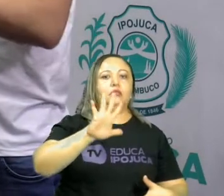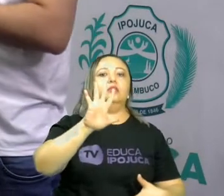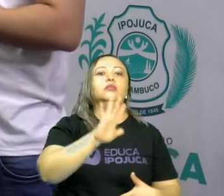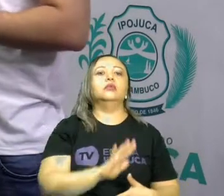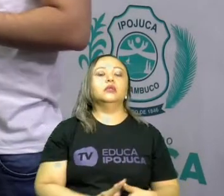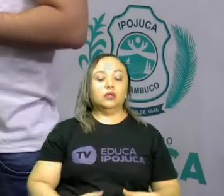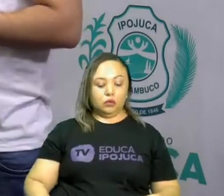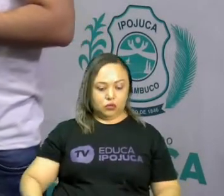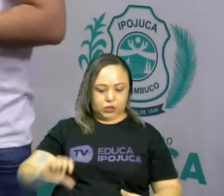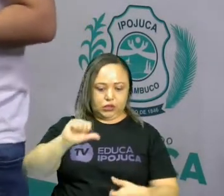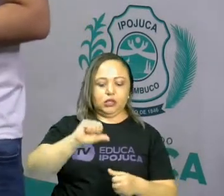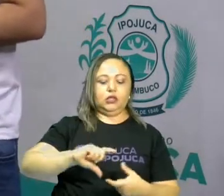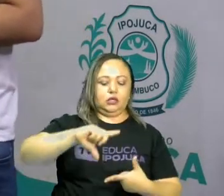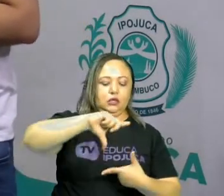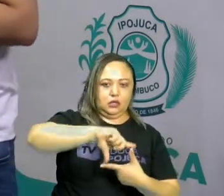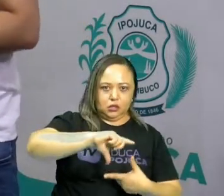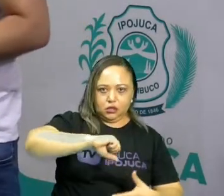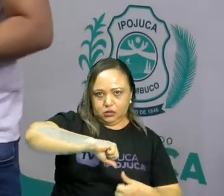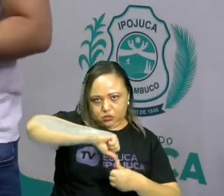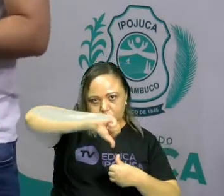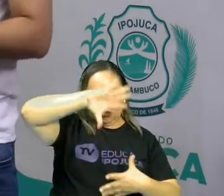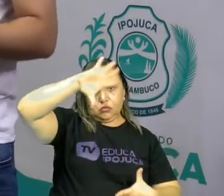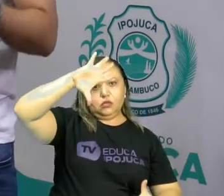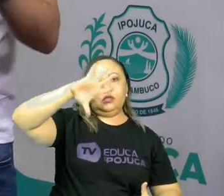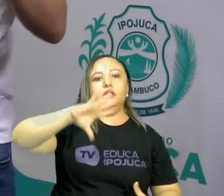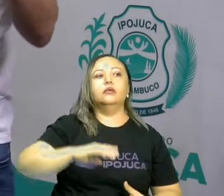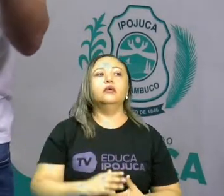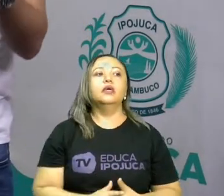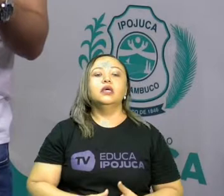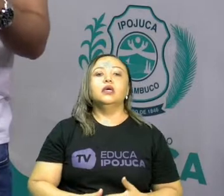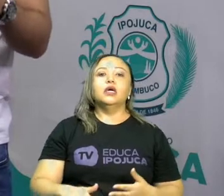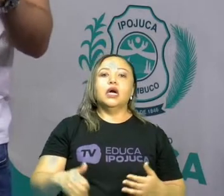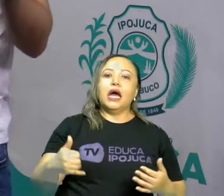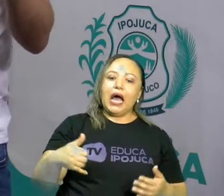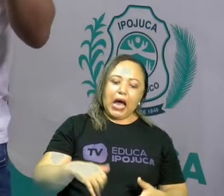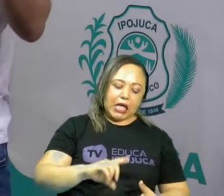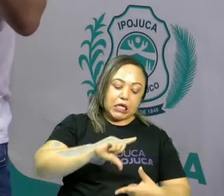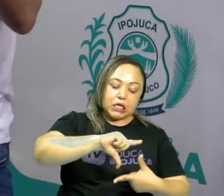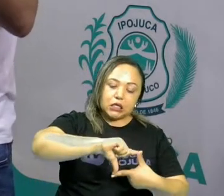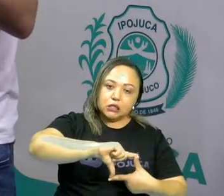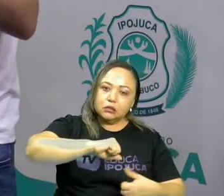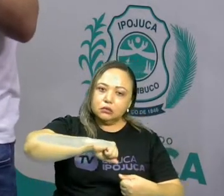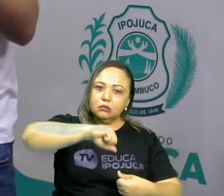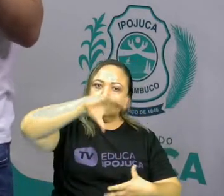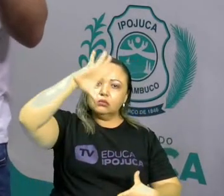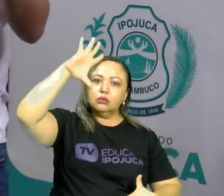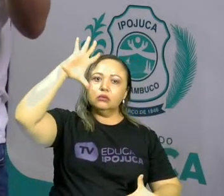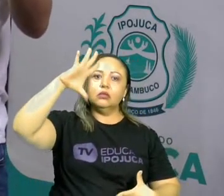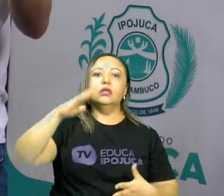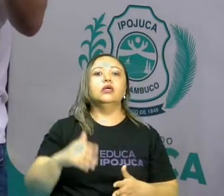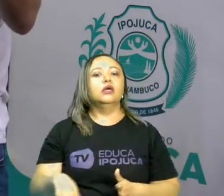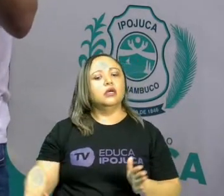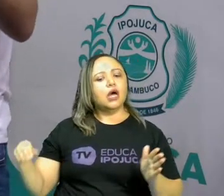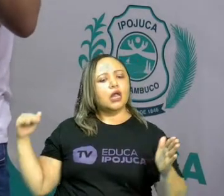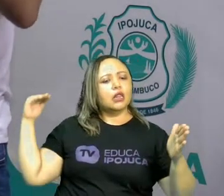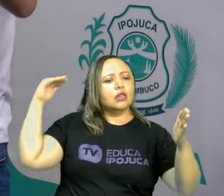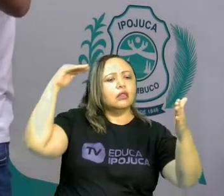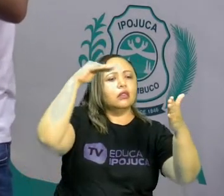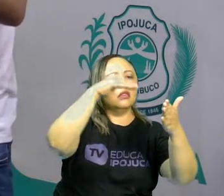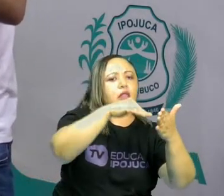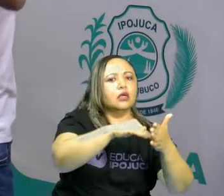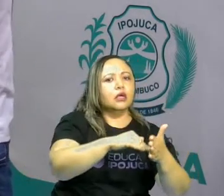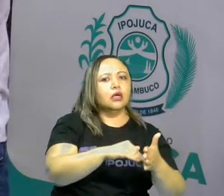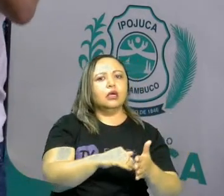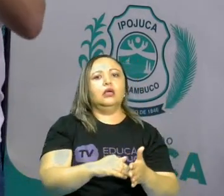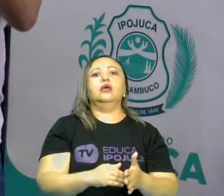assunto uma tomada de Constantinopla certo essas a governa ela vai se estender até a chamada idade